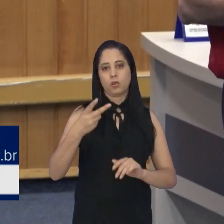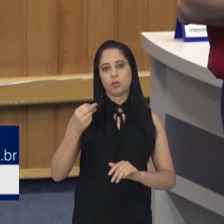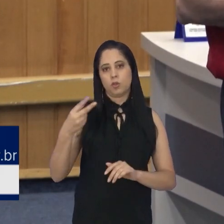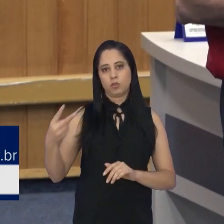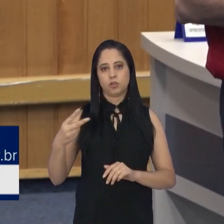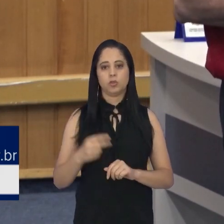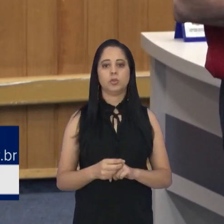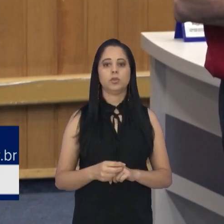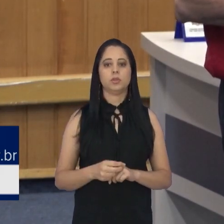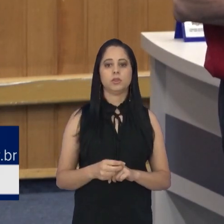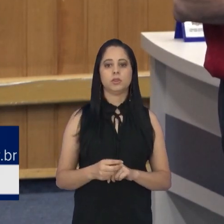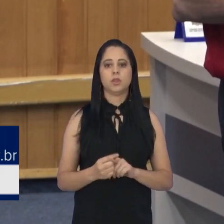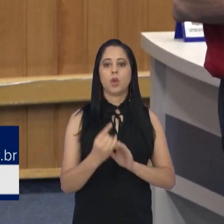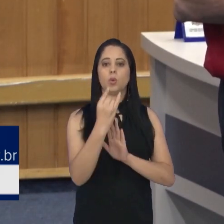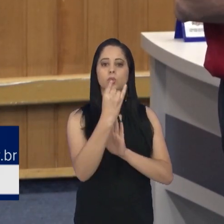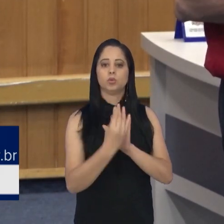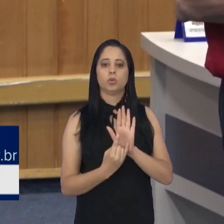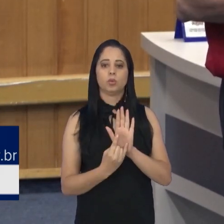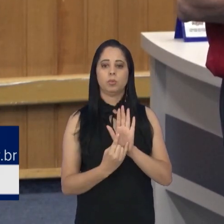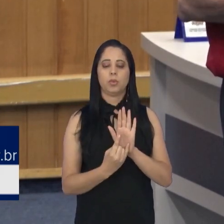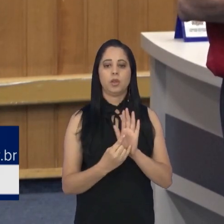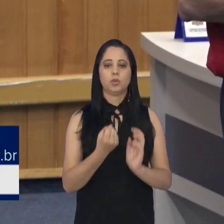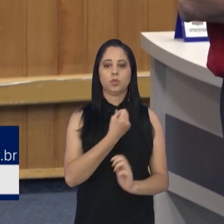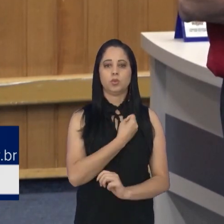8041/2022 e do processo